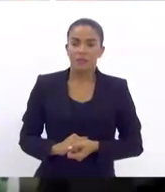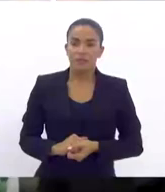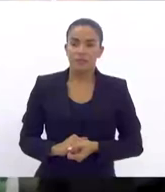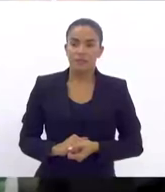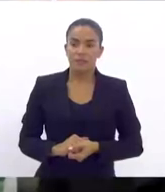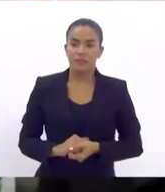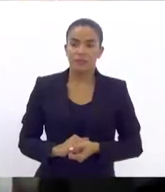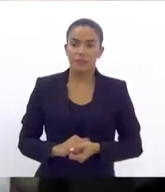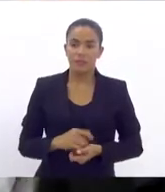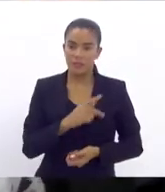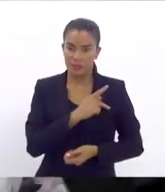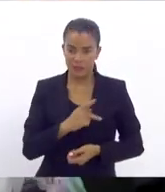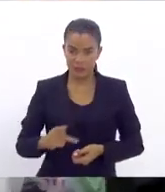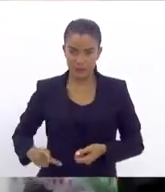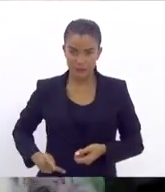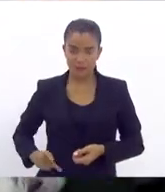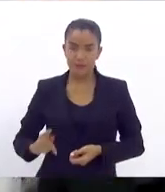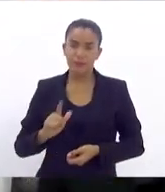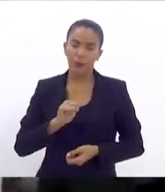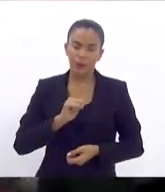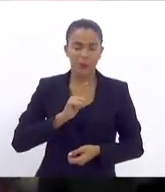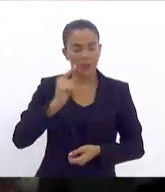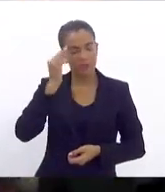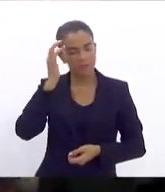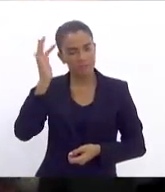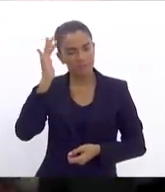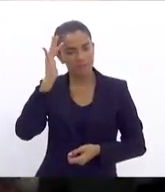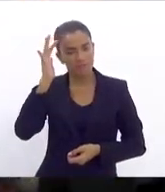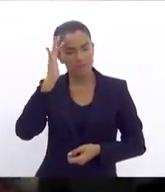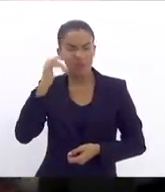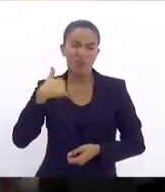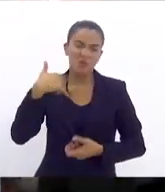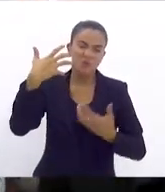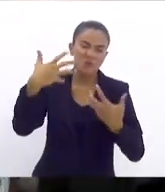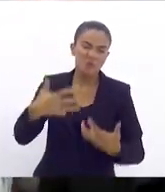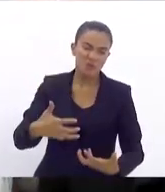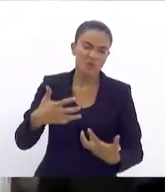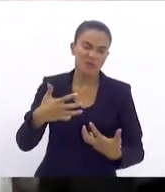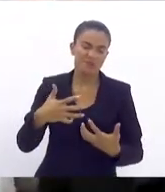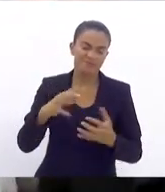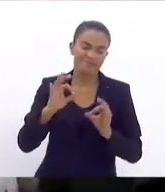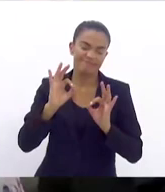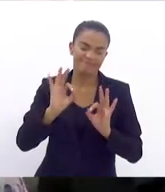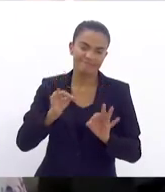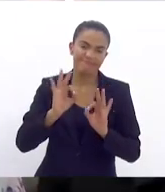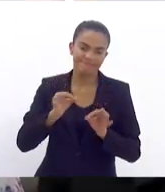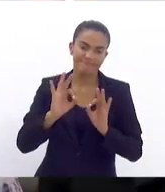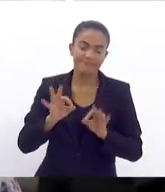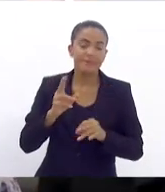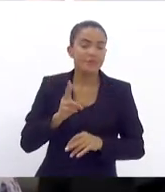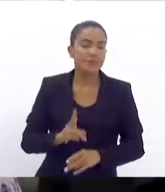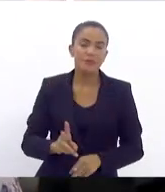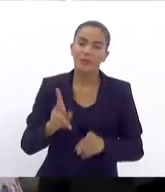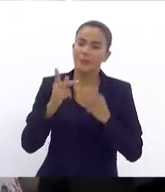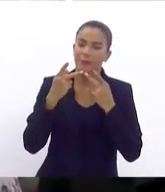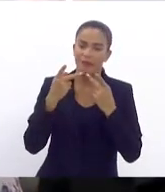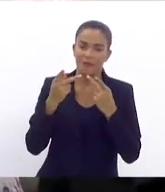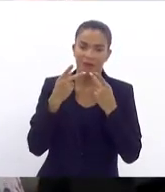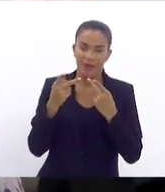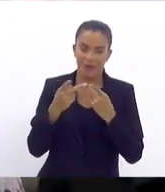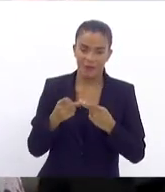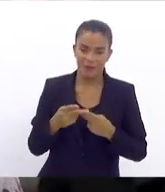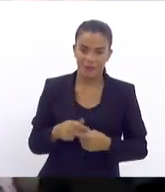eu tenho uma posição aqui, sou chato, né? Eu sempre cito o Anselmo